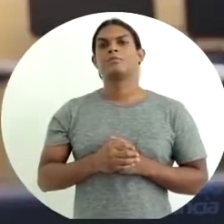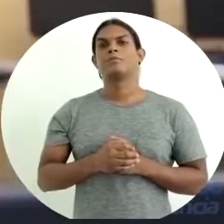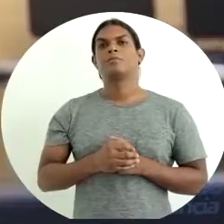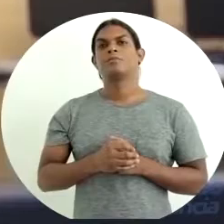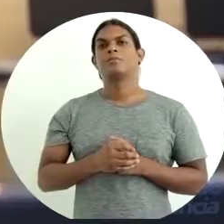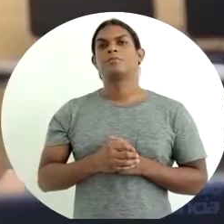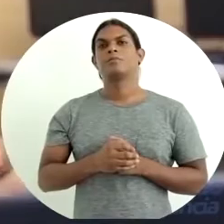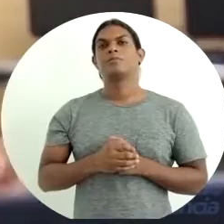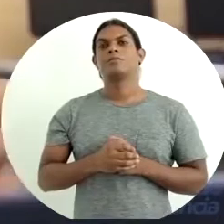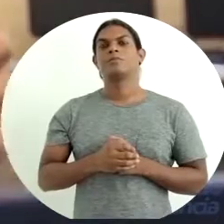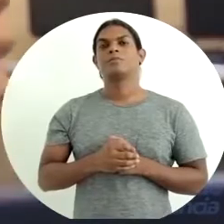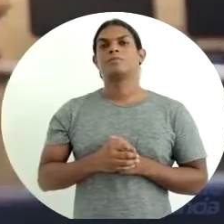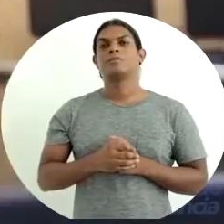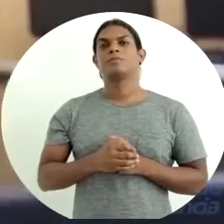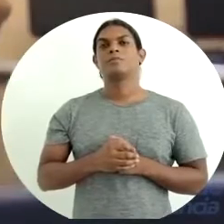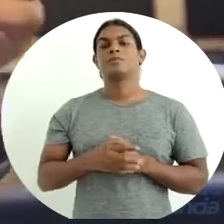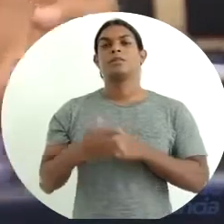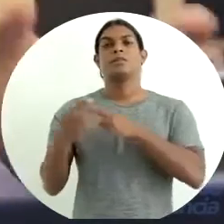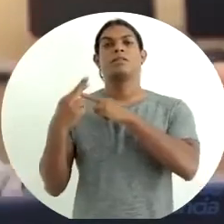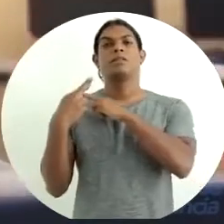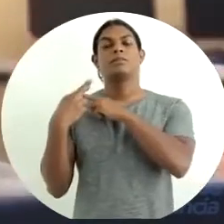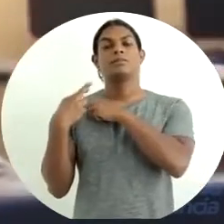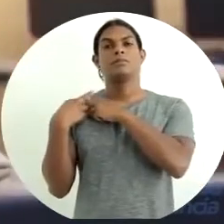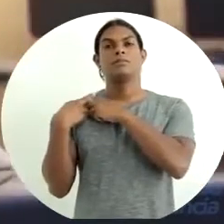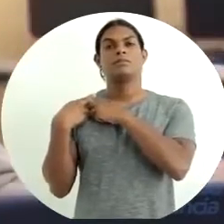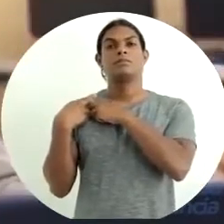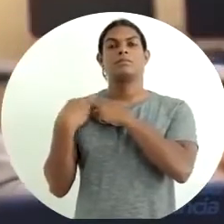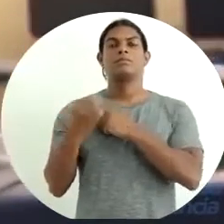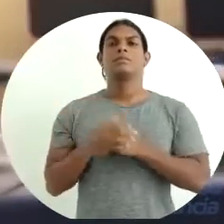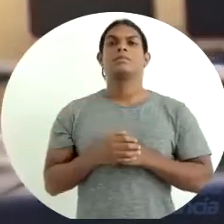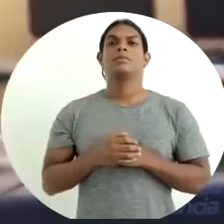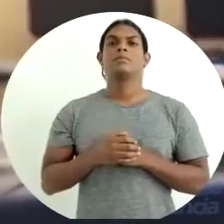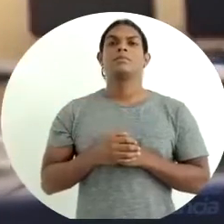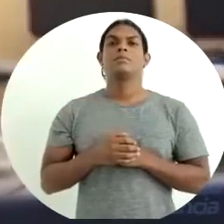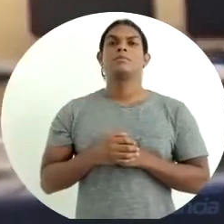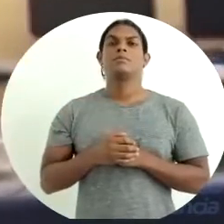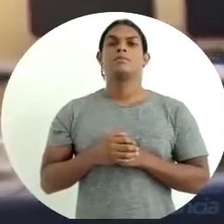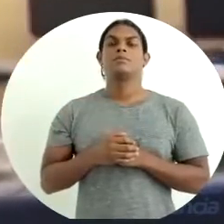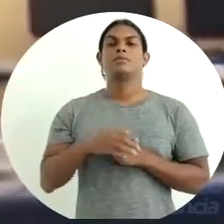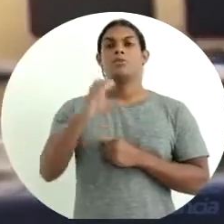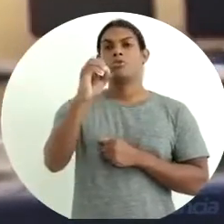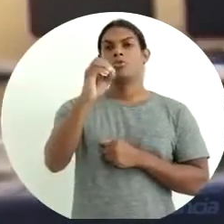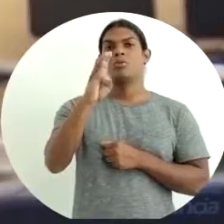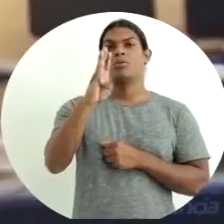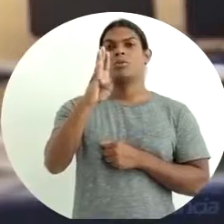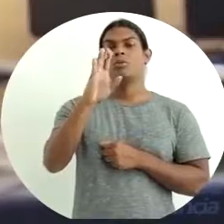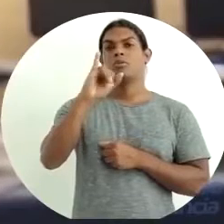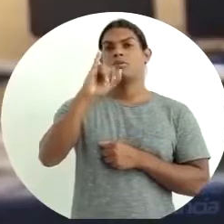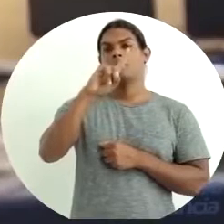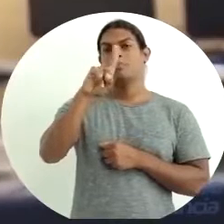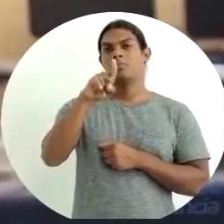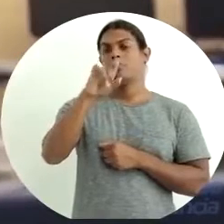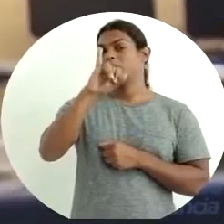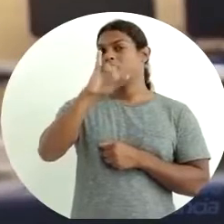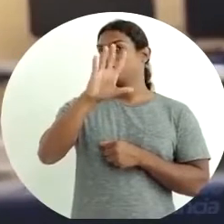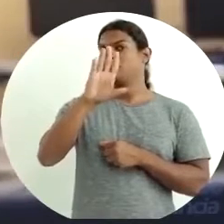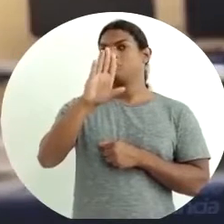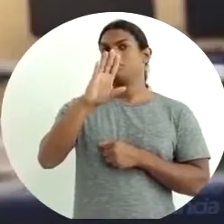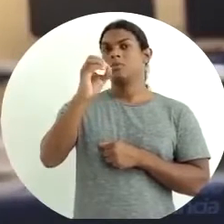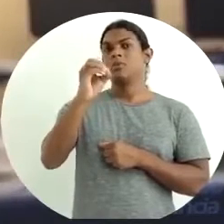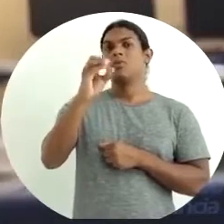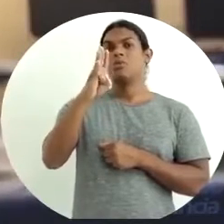Então, a responsabilidade securitária, ela é uma responsabilidade objetiva, independente de dolo, independente de culpa. O